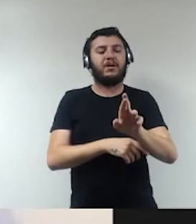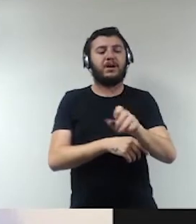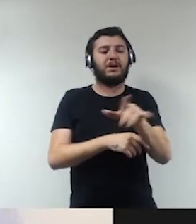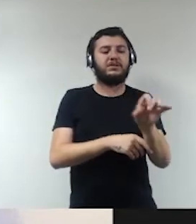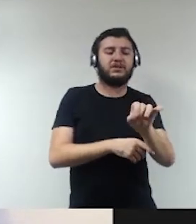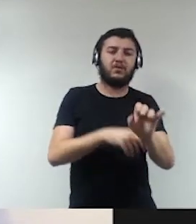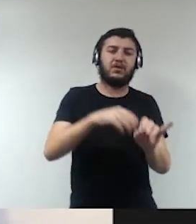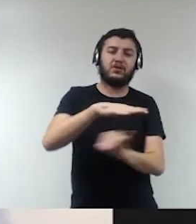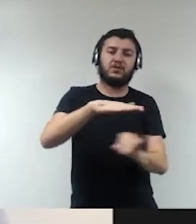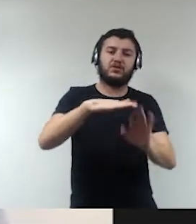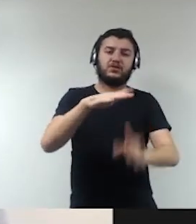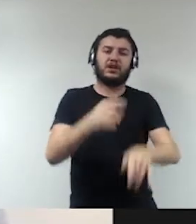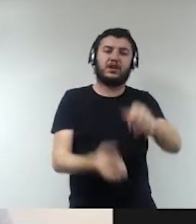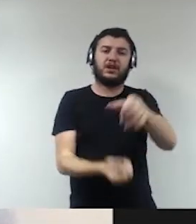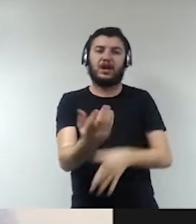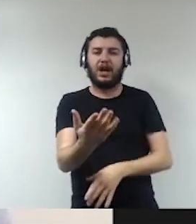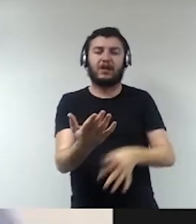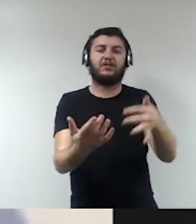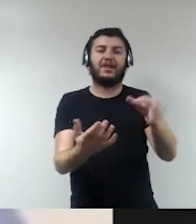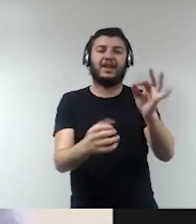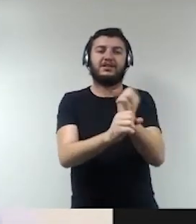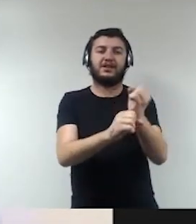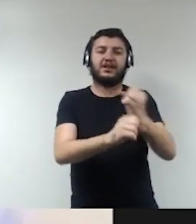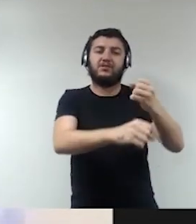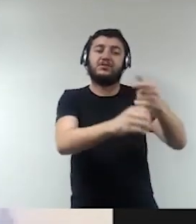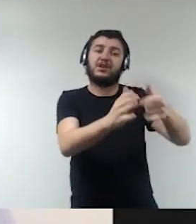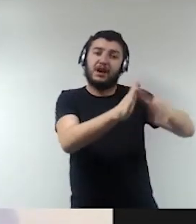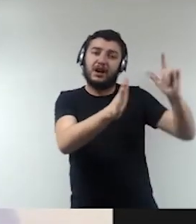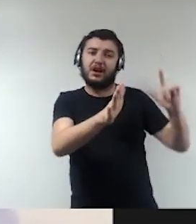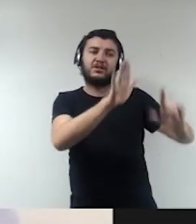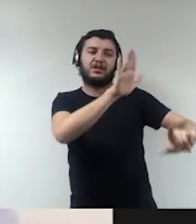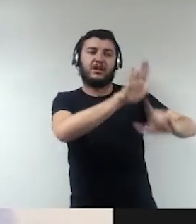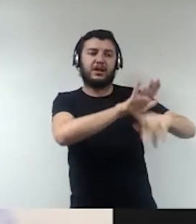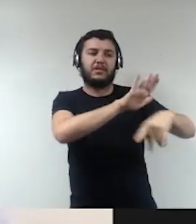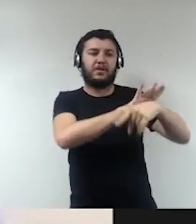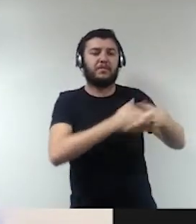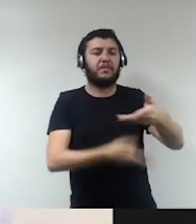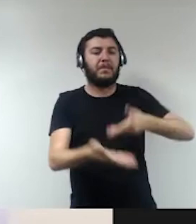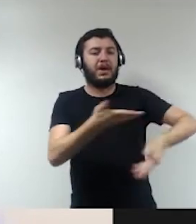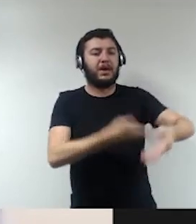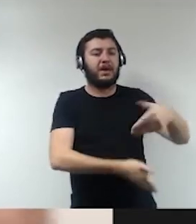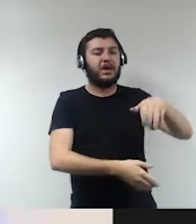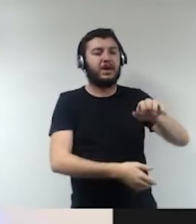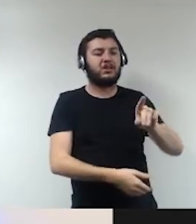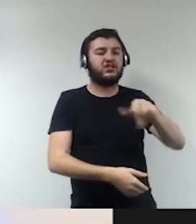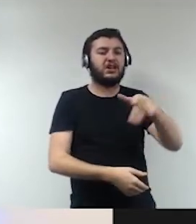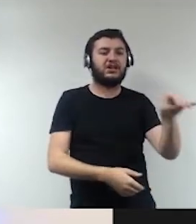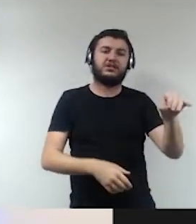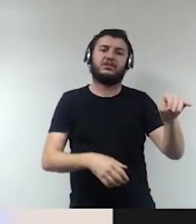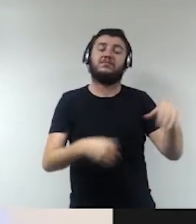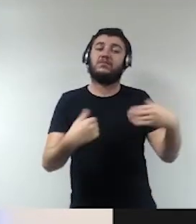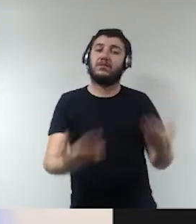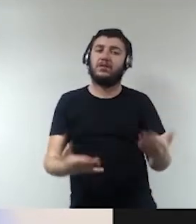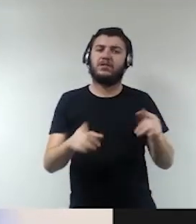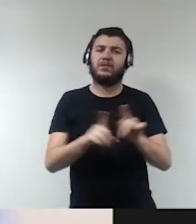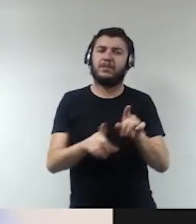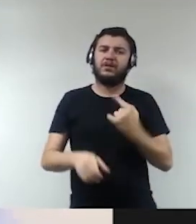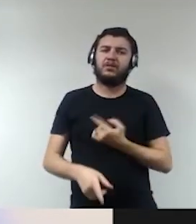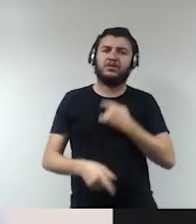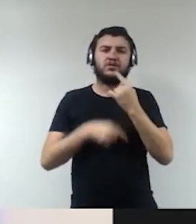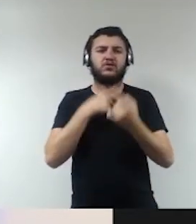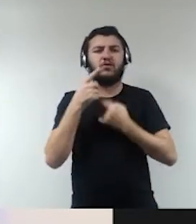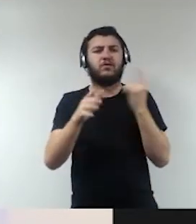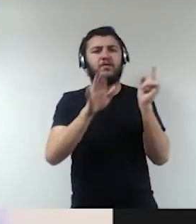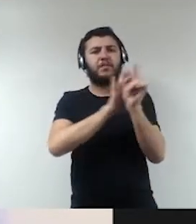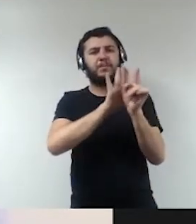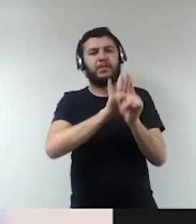lei de mediação e, portanto, não cogitou essa possibilidade. Isso nos obriga a algumas indagações